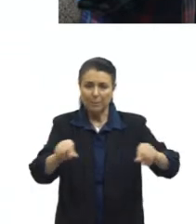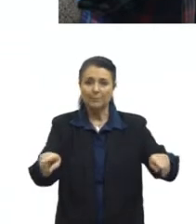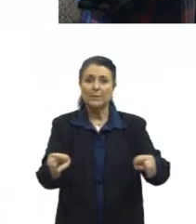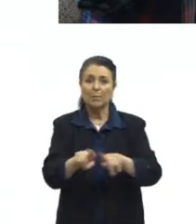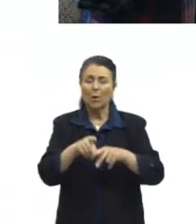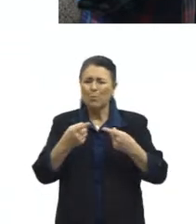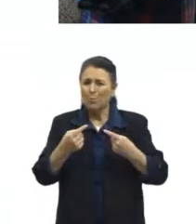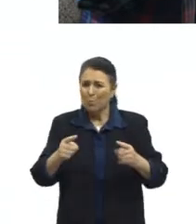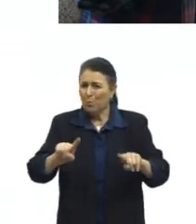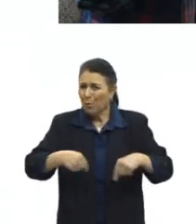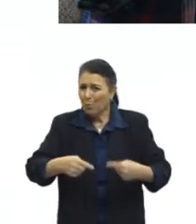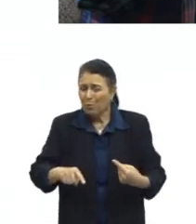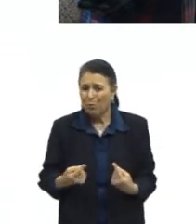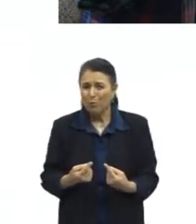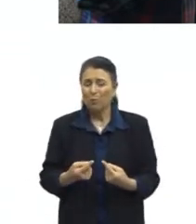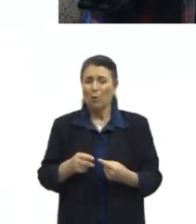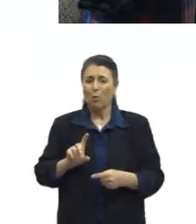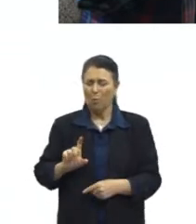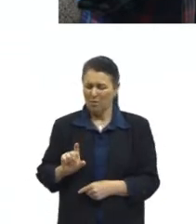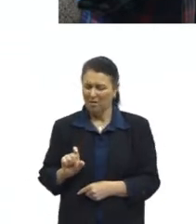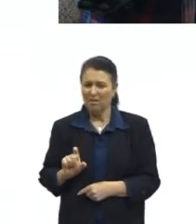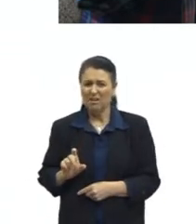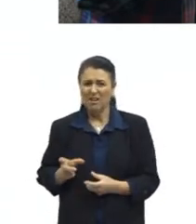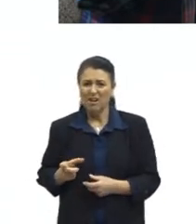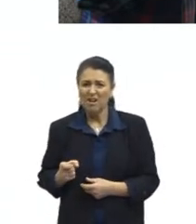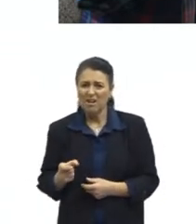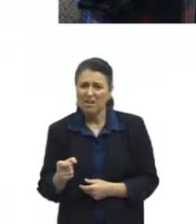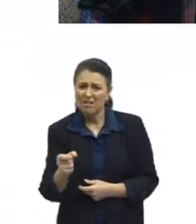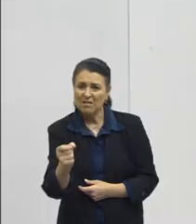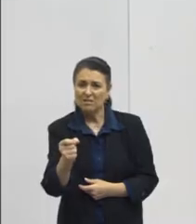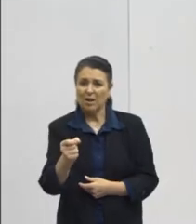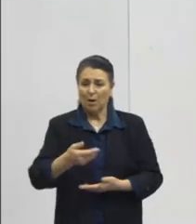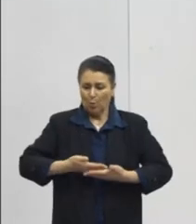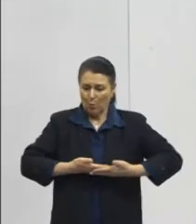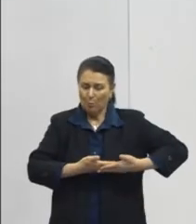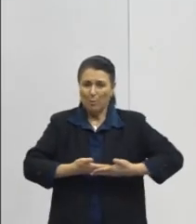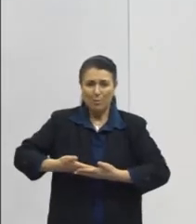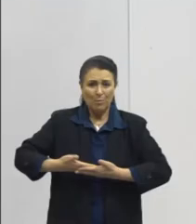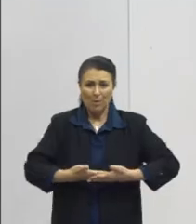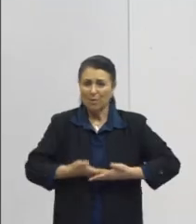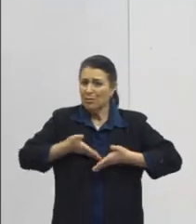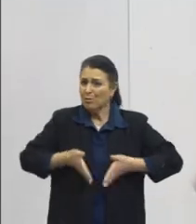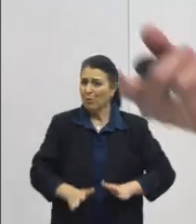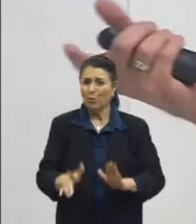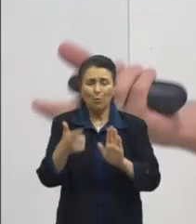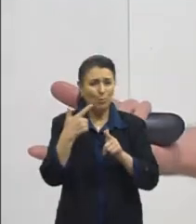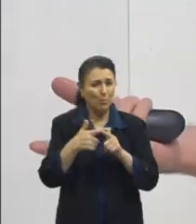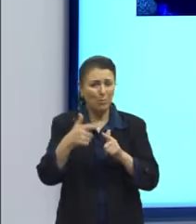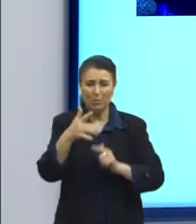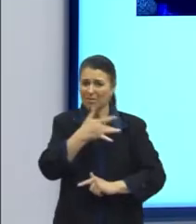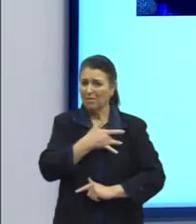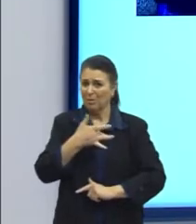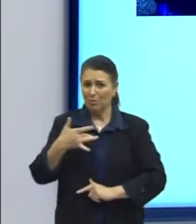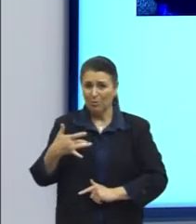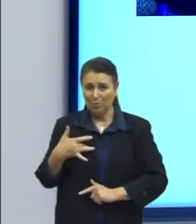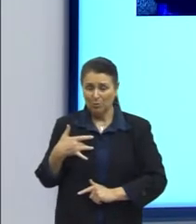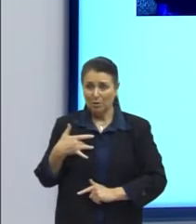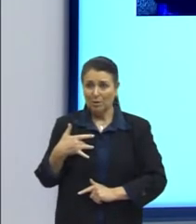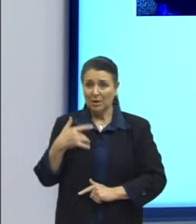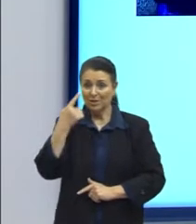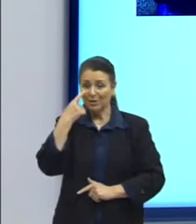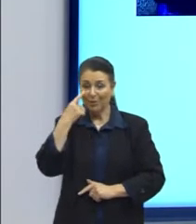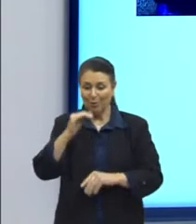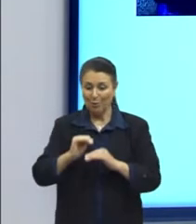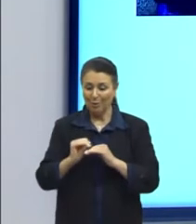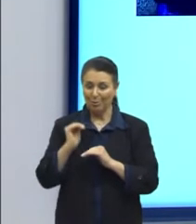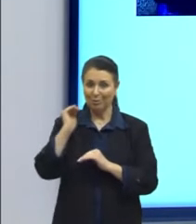câncer má formação de bebês né causou muito danos à saúde da população e aqui a gente vê um adulto né